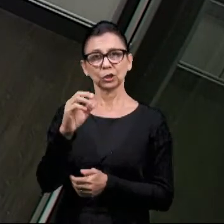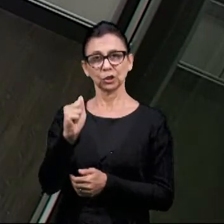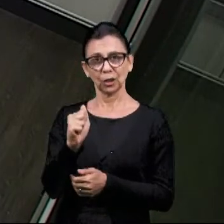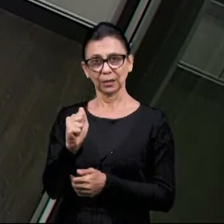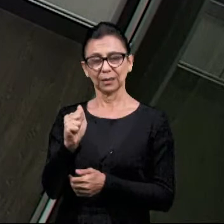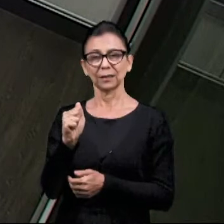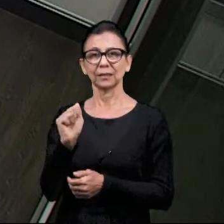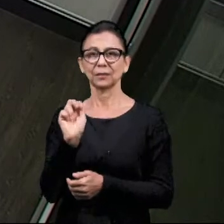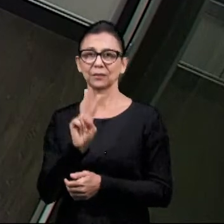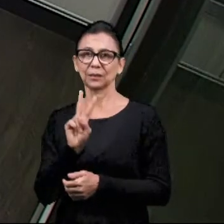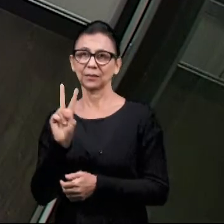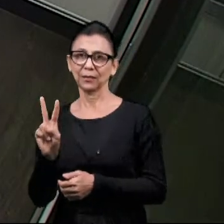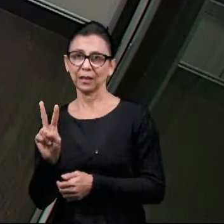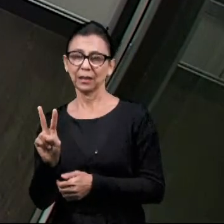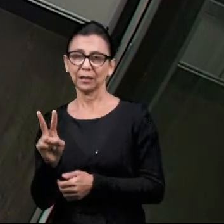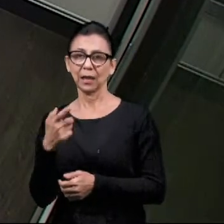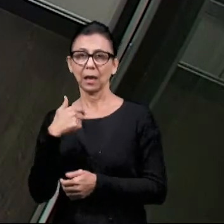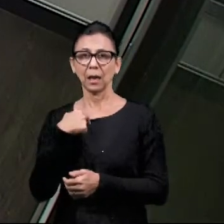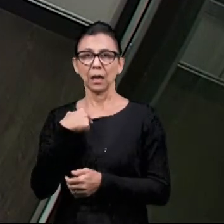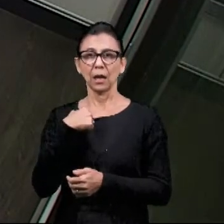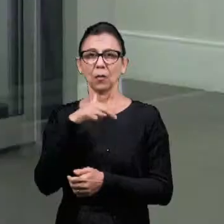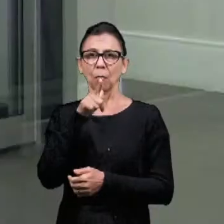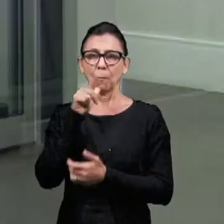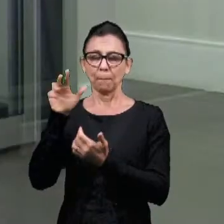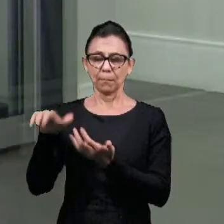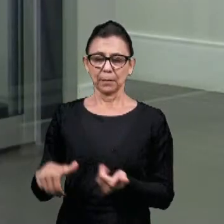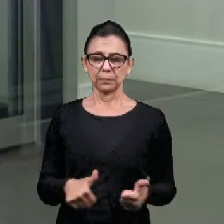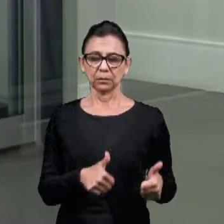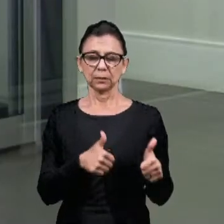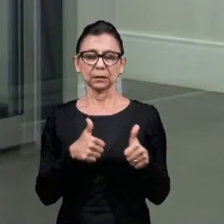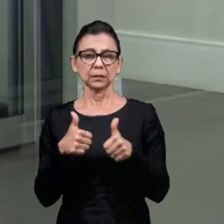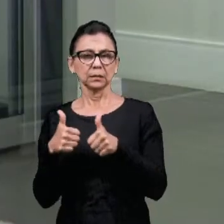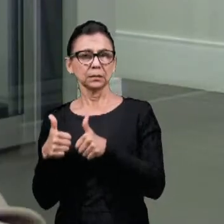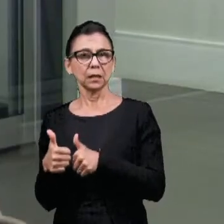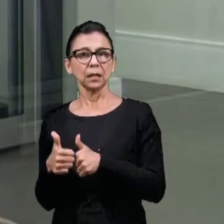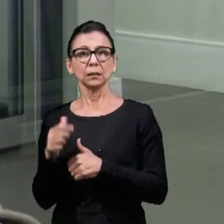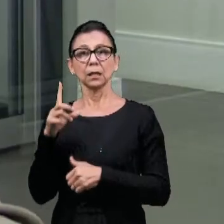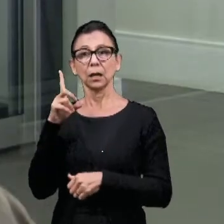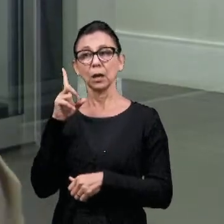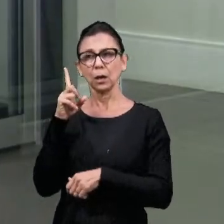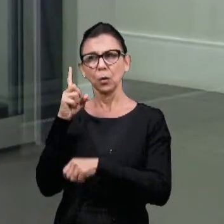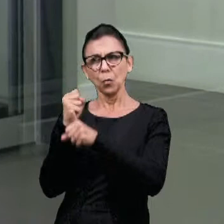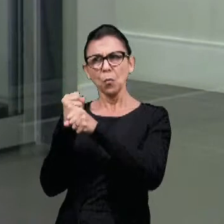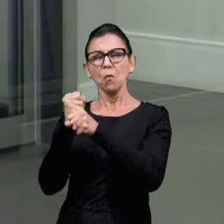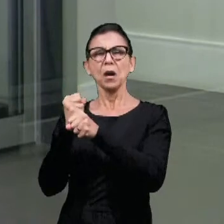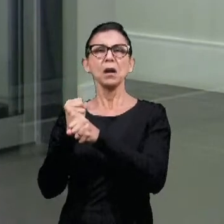águas. E com 1 ano na igreja, o Senhor mostrou, já fui levantado para o diaconato e